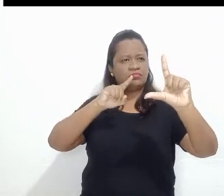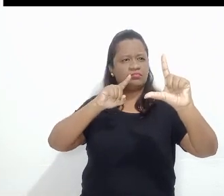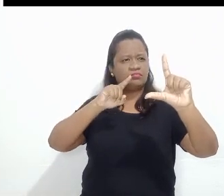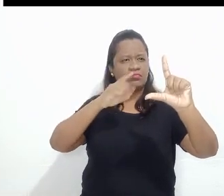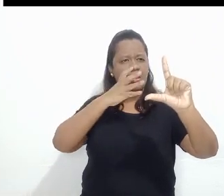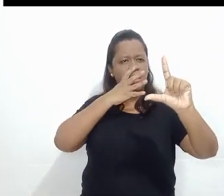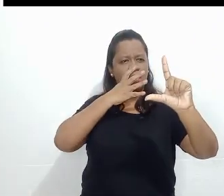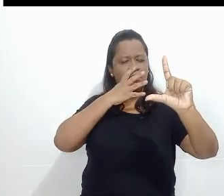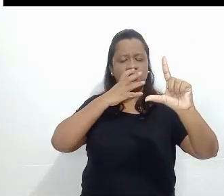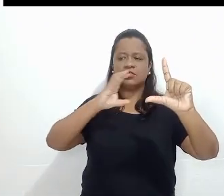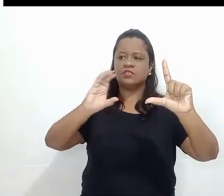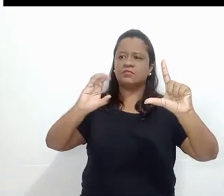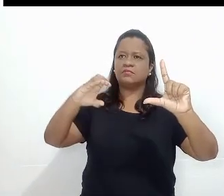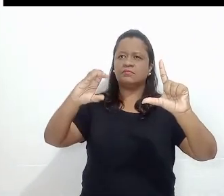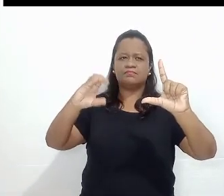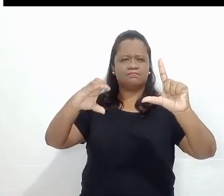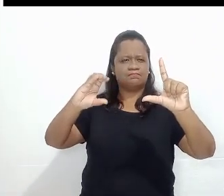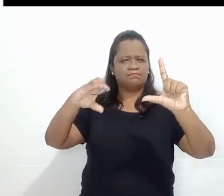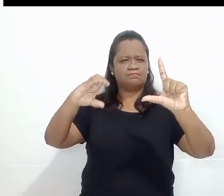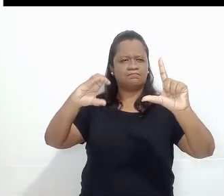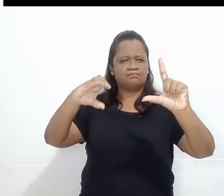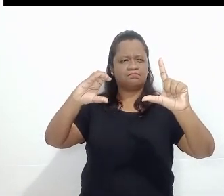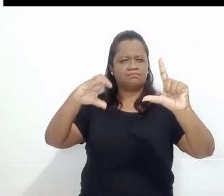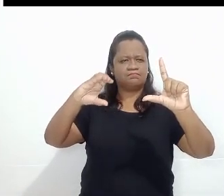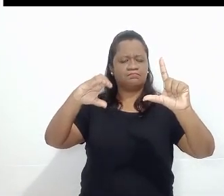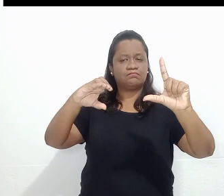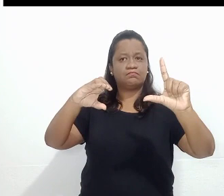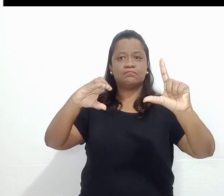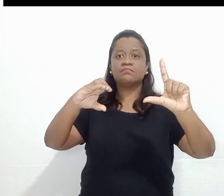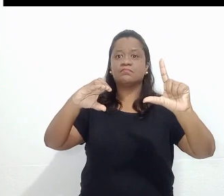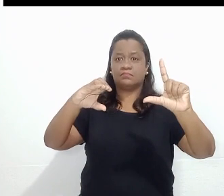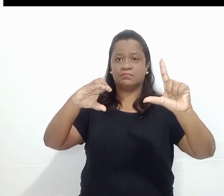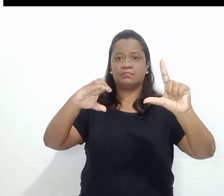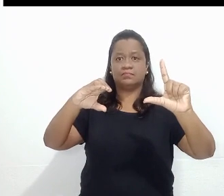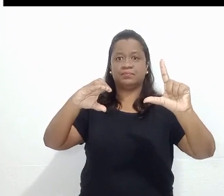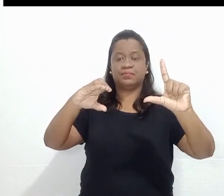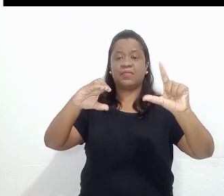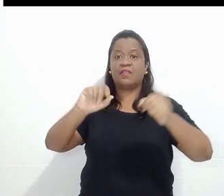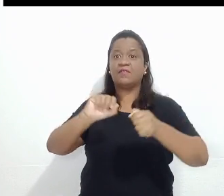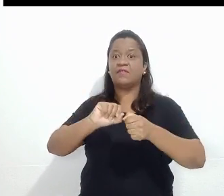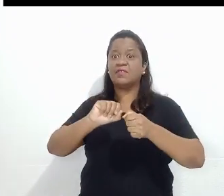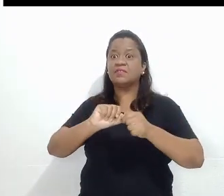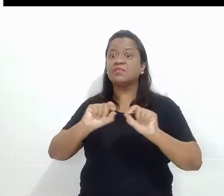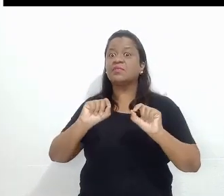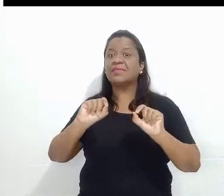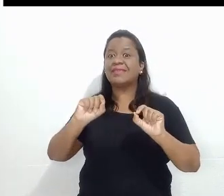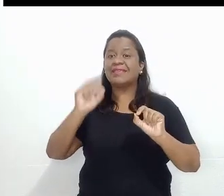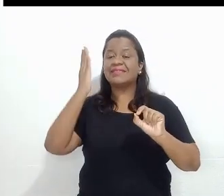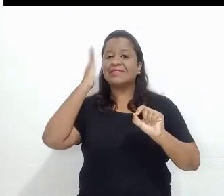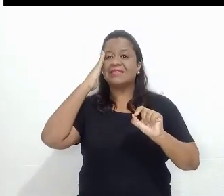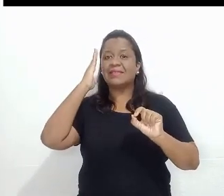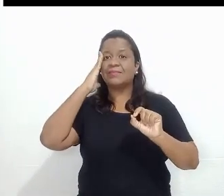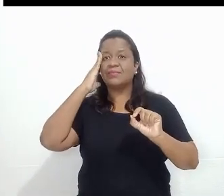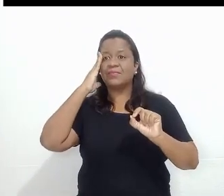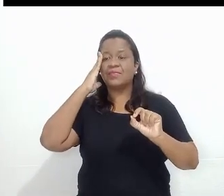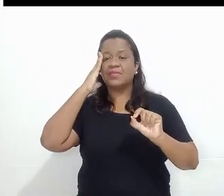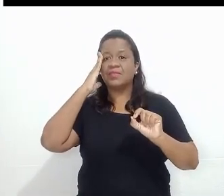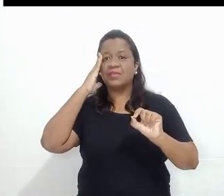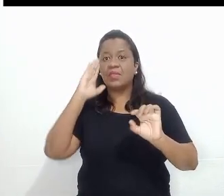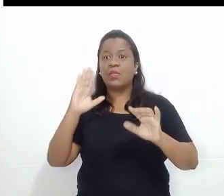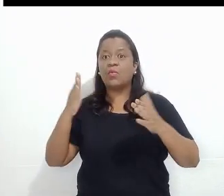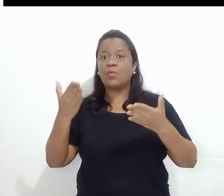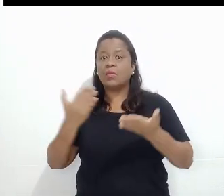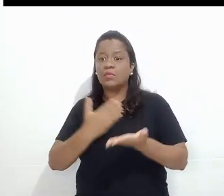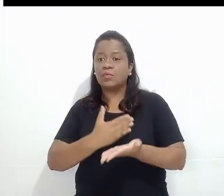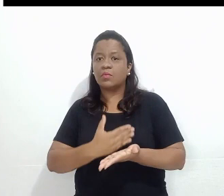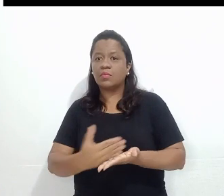está olhando ali o resultado do que ela está mexendo aqui no foco. O que ela tem que fazer para ela saber, quando começar a gravar,